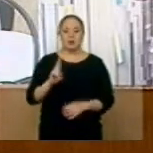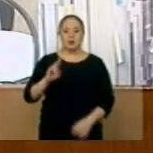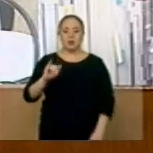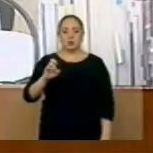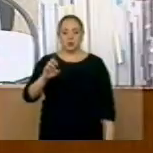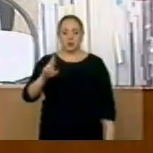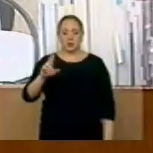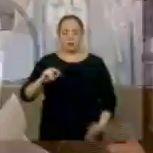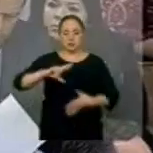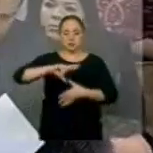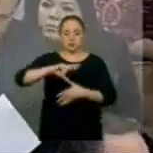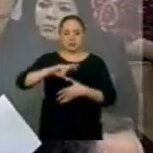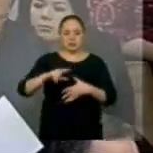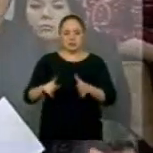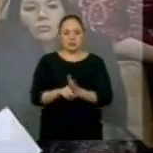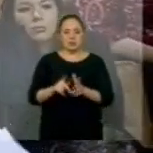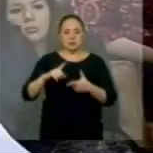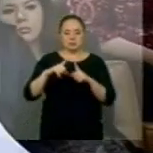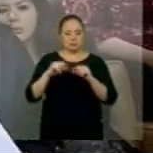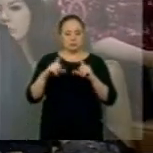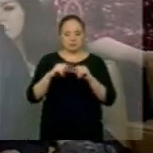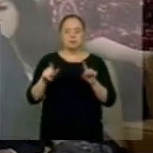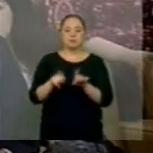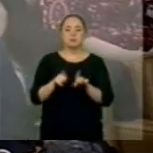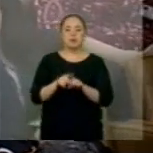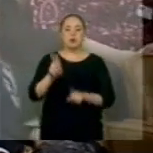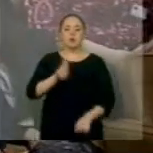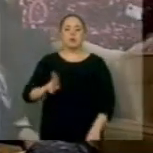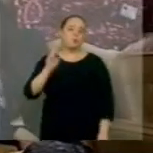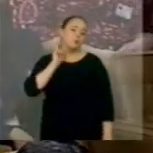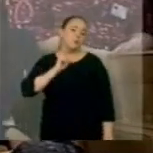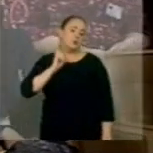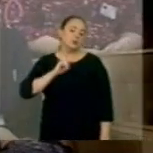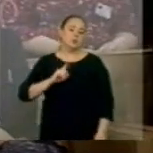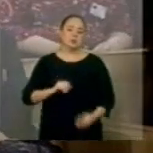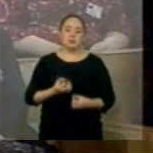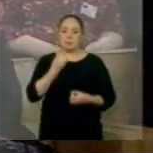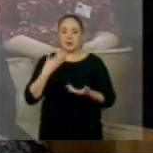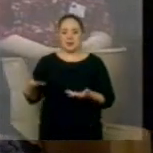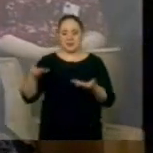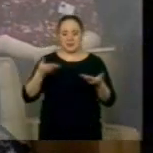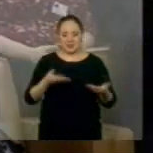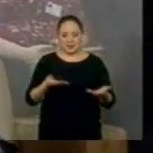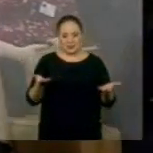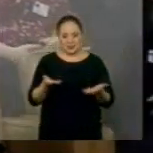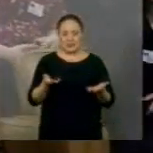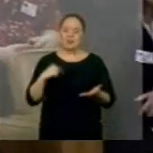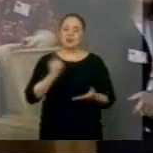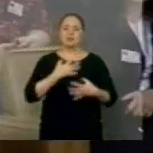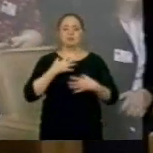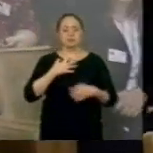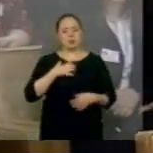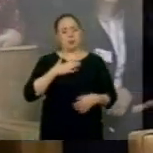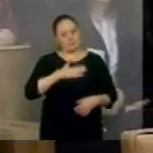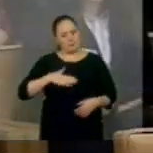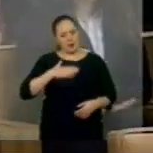Unieuro, de Brasília, e a Universidade do Estado de Minas Gerais, Ituiutaba. Sejam todos muito bem-vindos, nós nos sentimos muito honrados